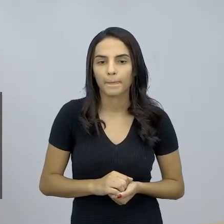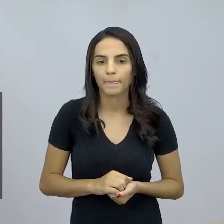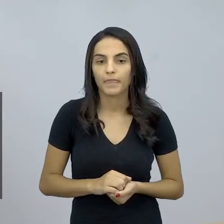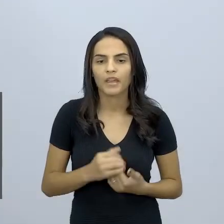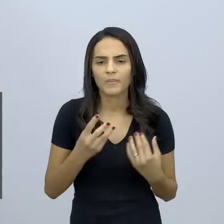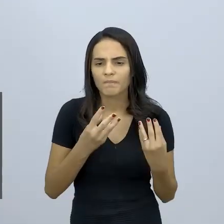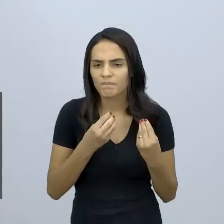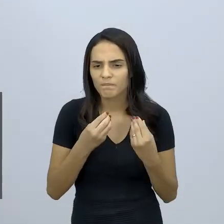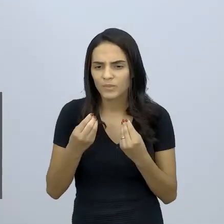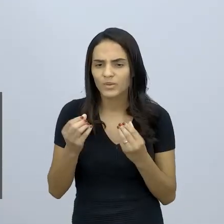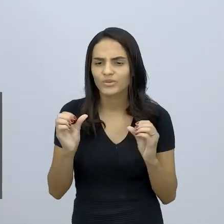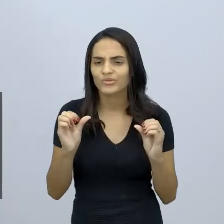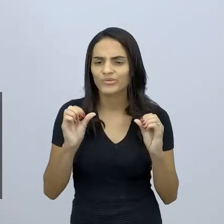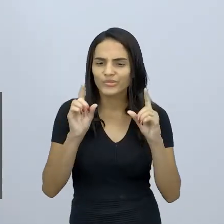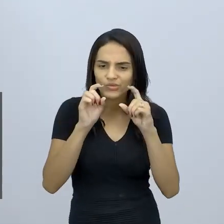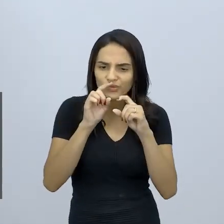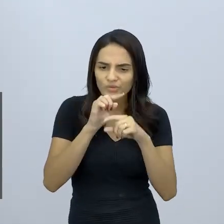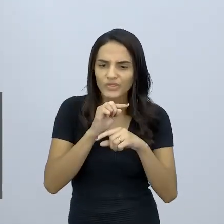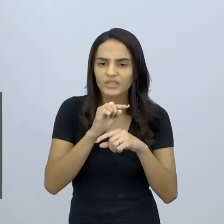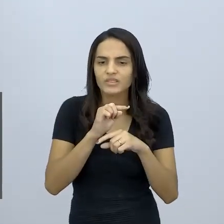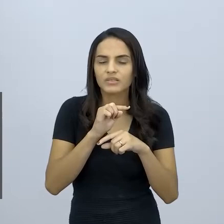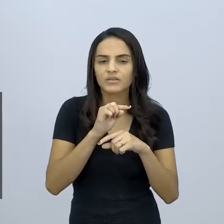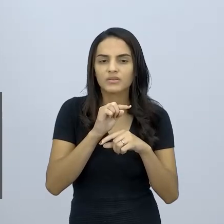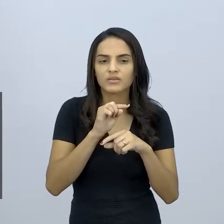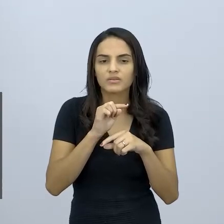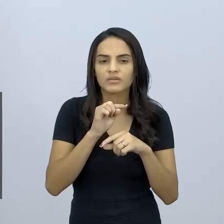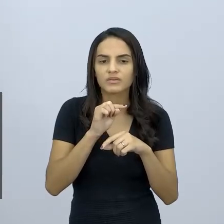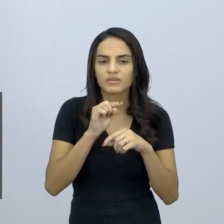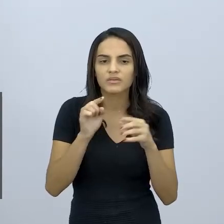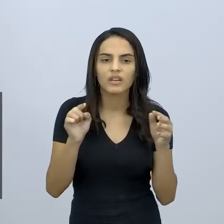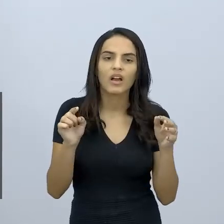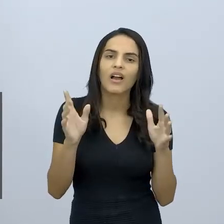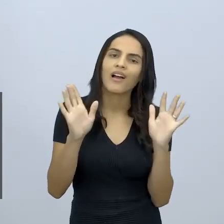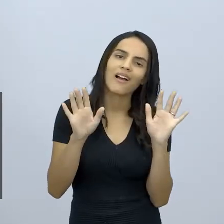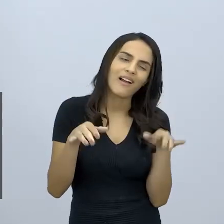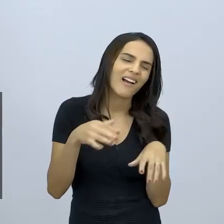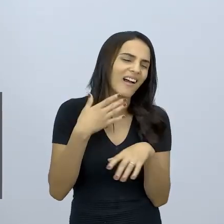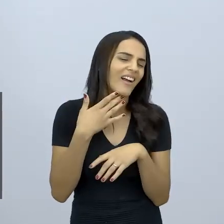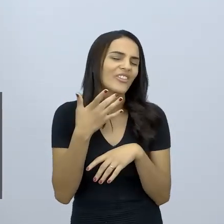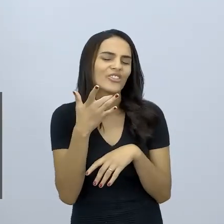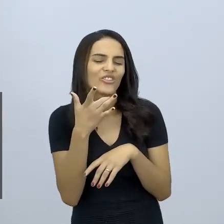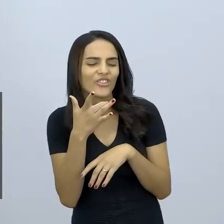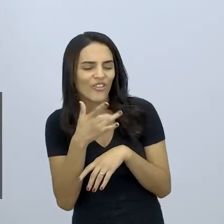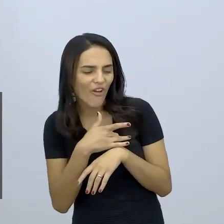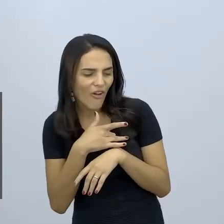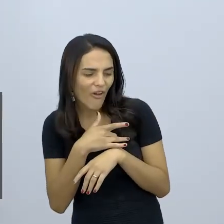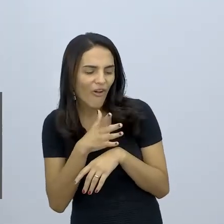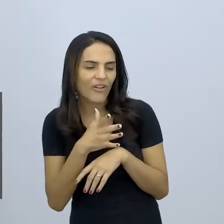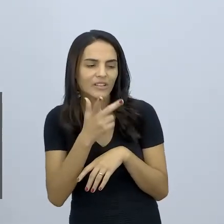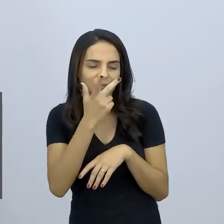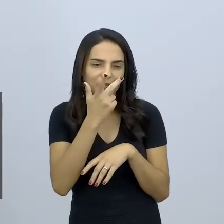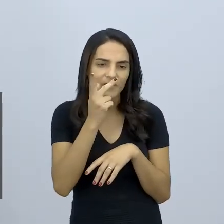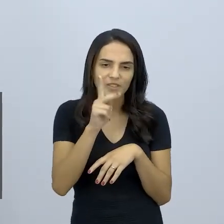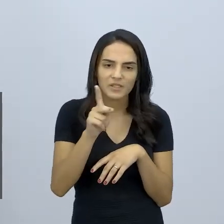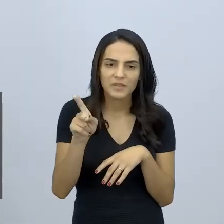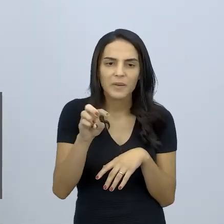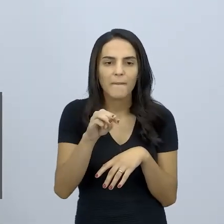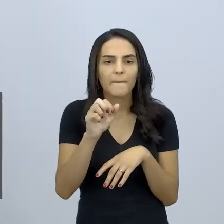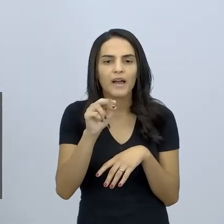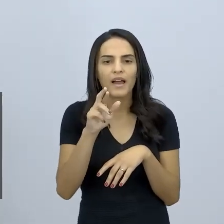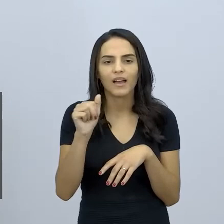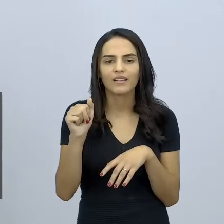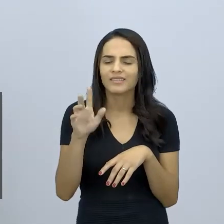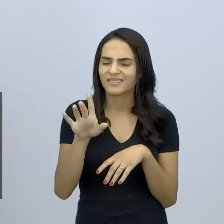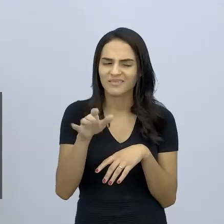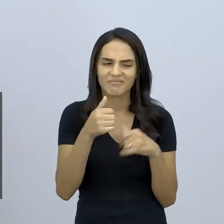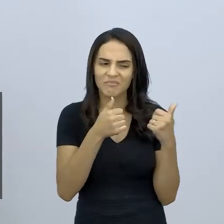Olha, é muito ruim você ser tratado como a coitada da professora Mara, assim, isso não faz bem pra gente, né?